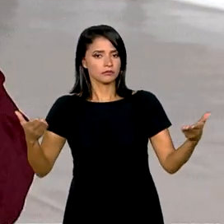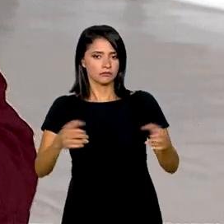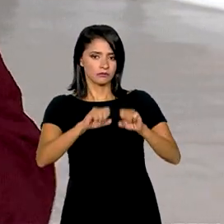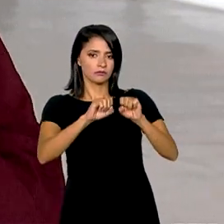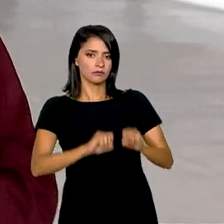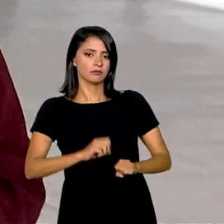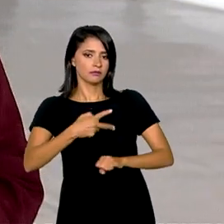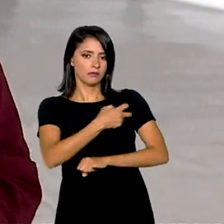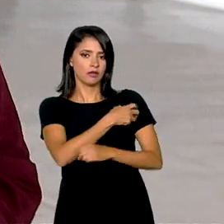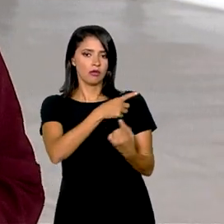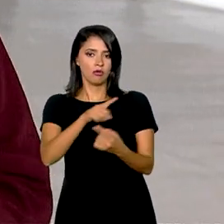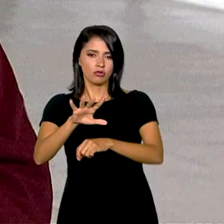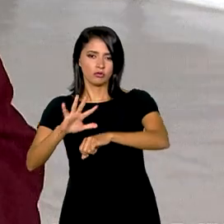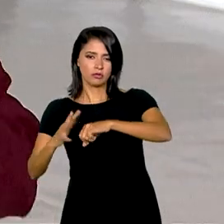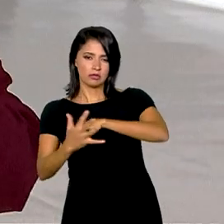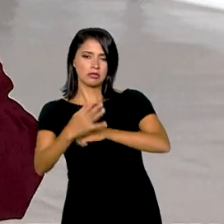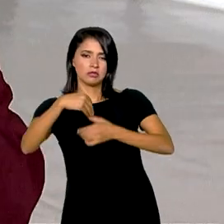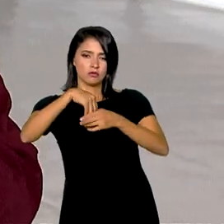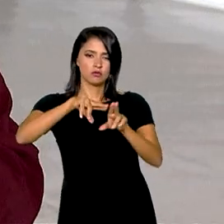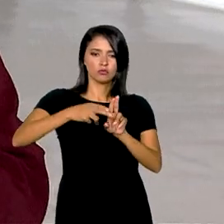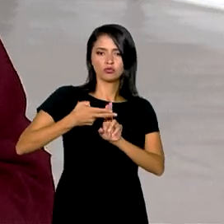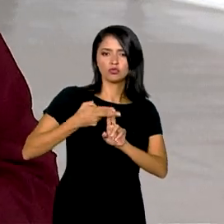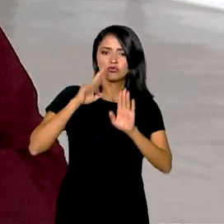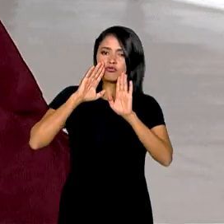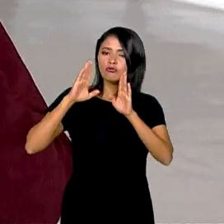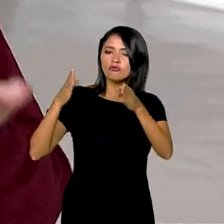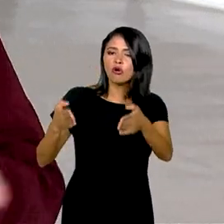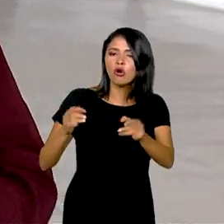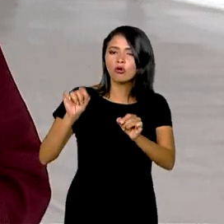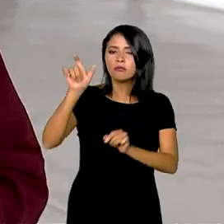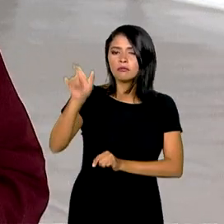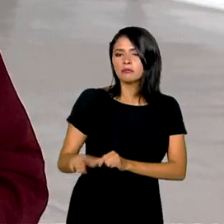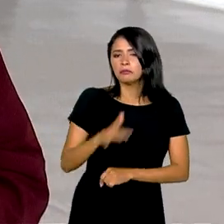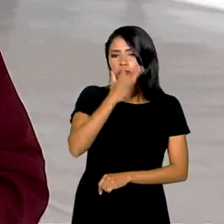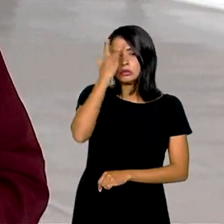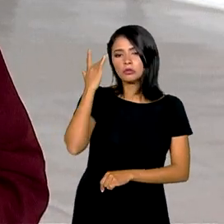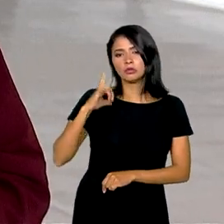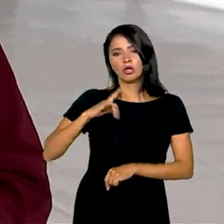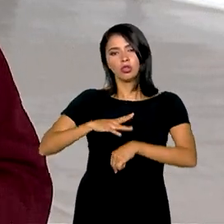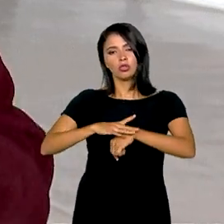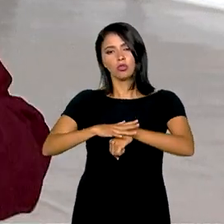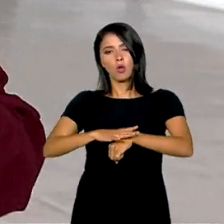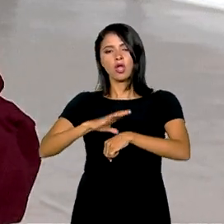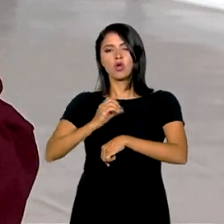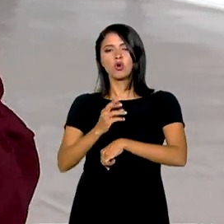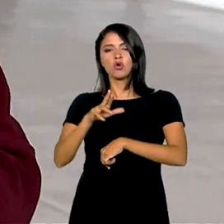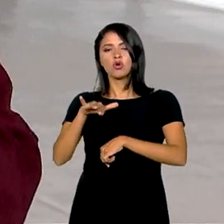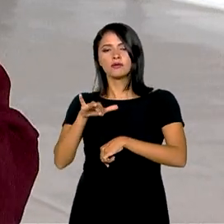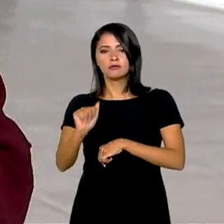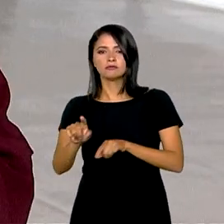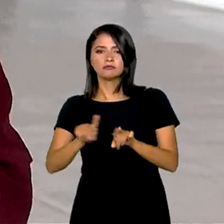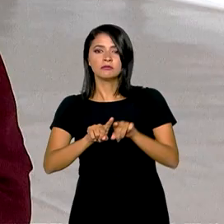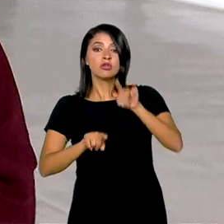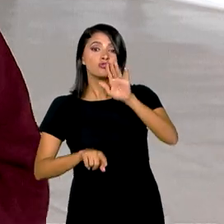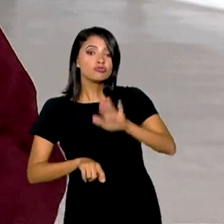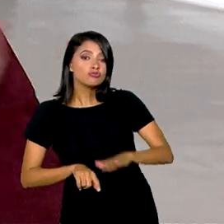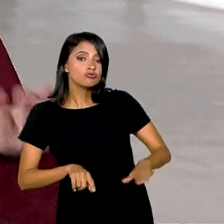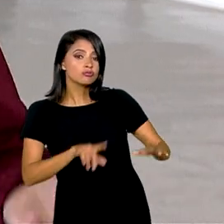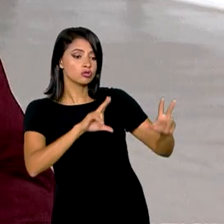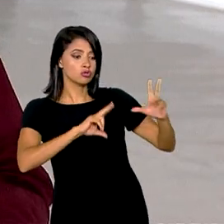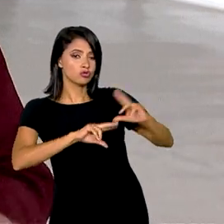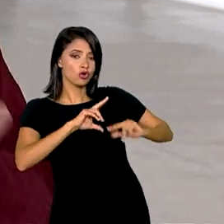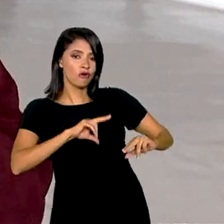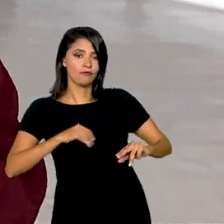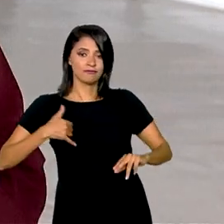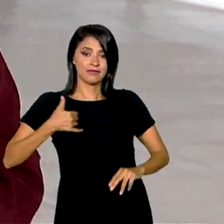a Covid-19 no SUS está centrado em pessoas com doenças crônicas e em crianças e jovens de